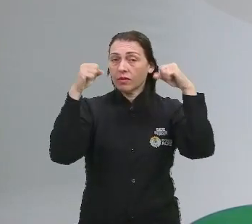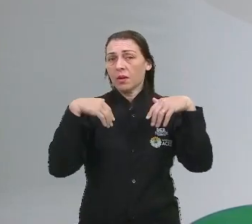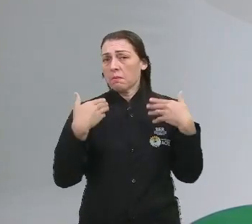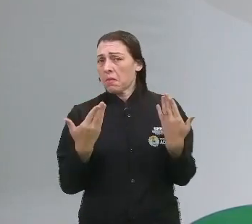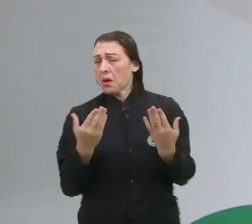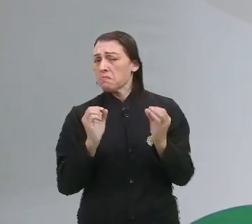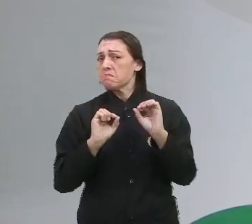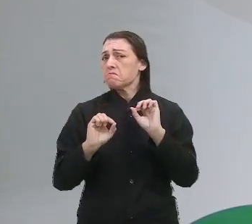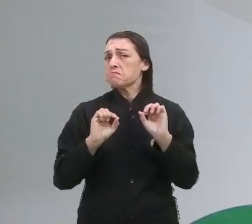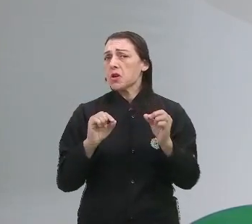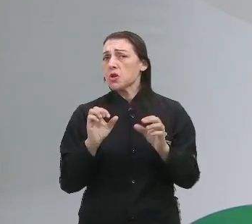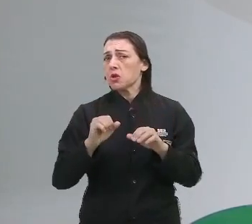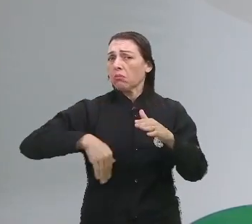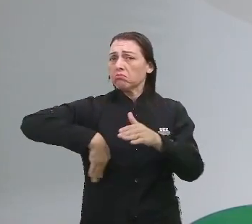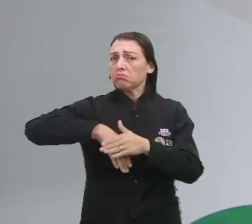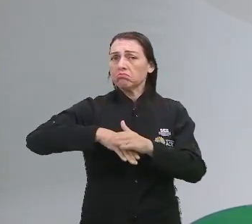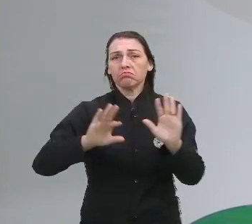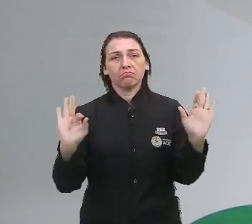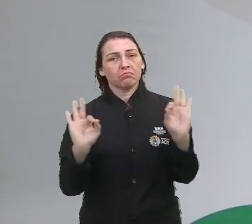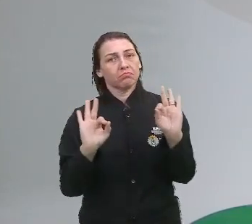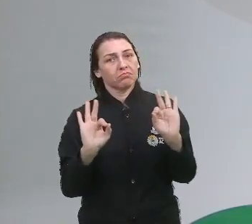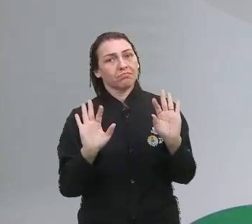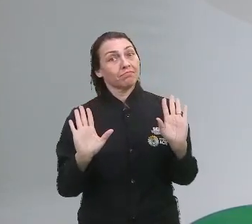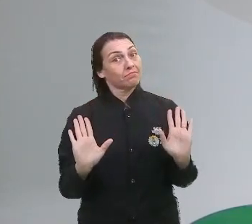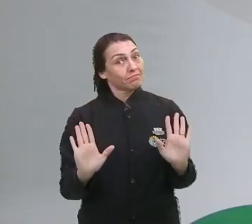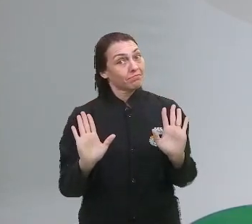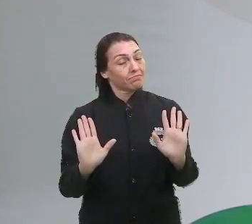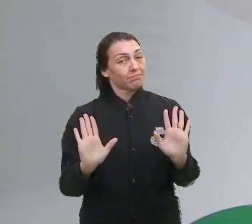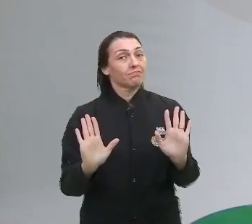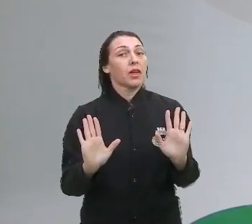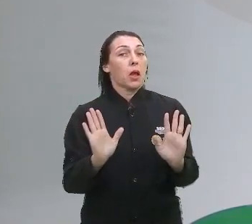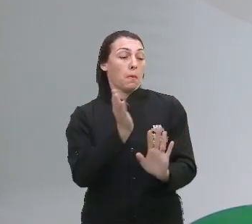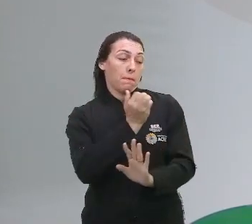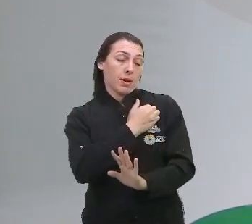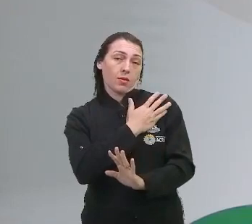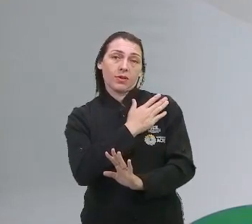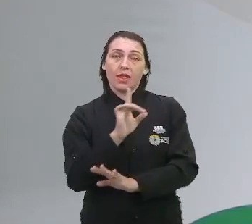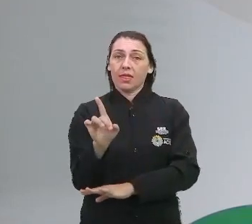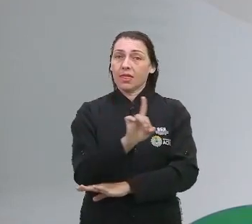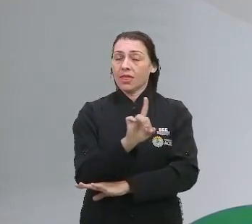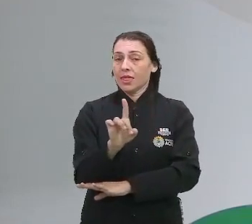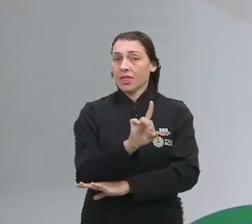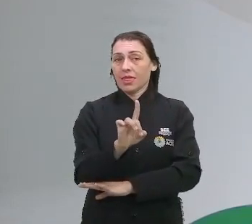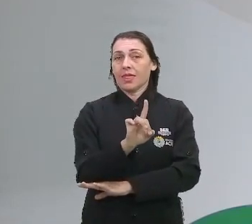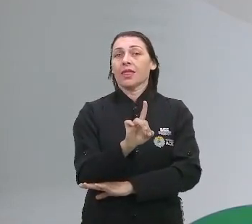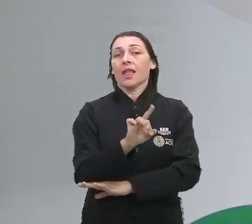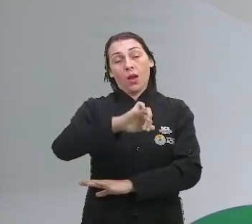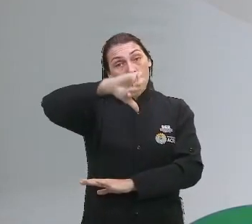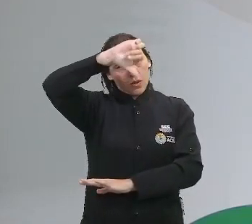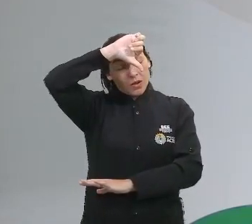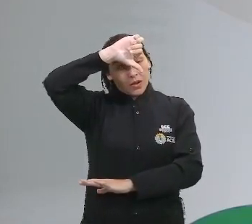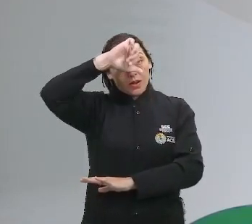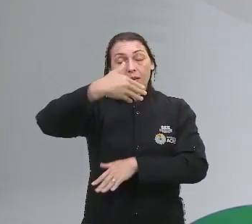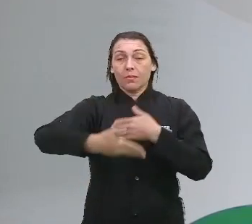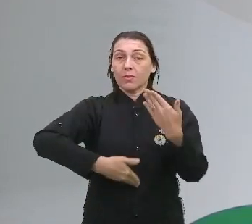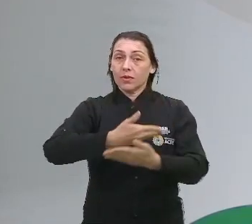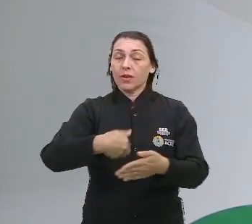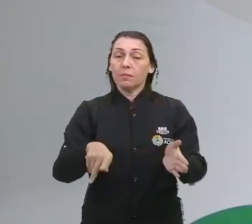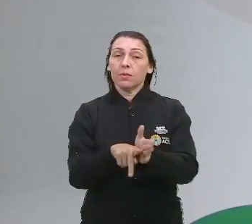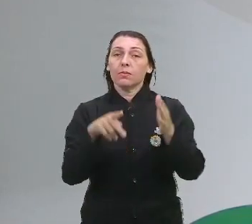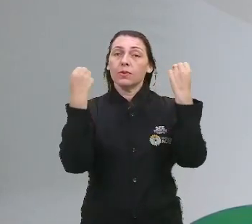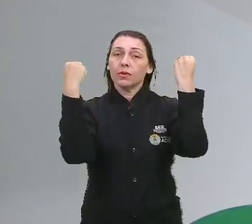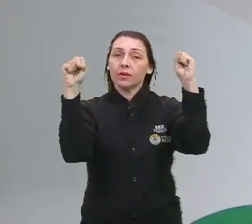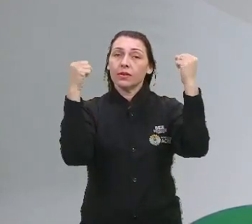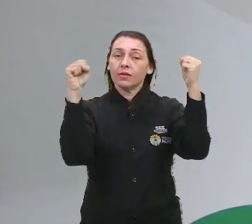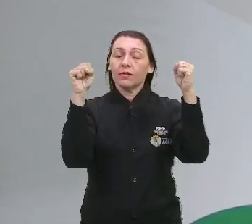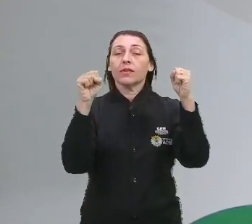mas educação física não é só jogar bola? Olha aí, um certo preconceito? Não, é um estereótipo relacionado à área de educação